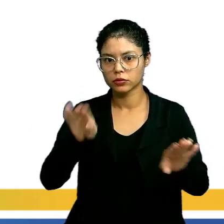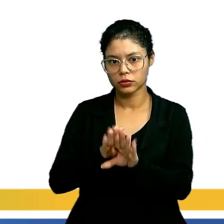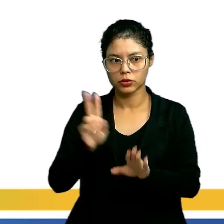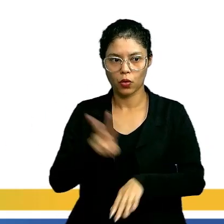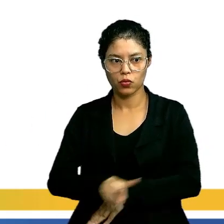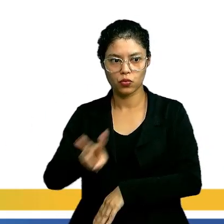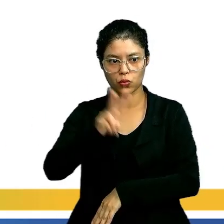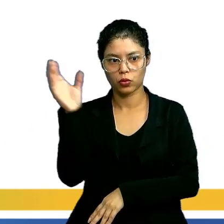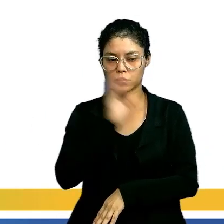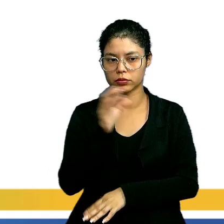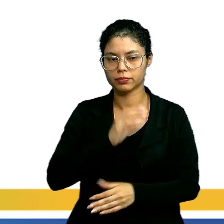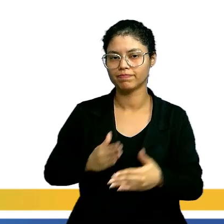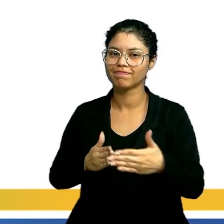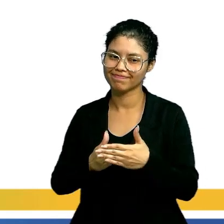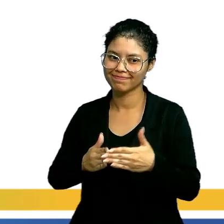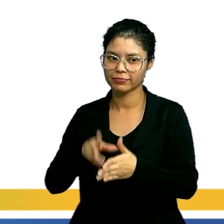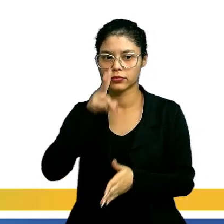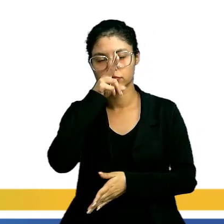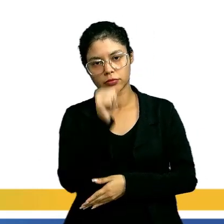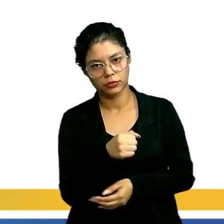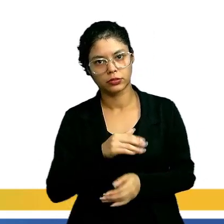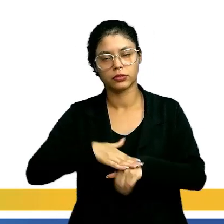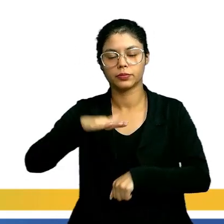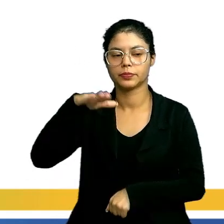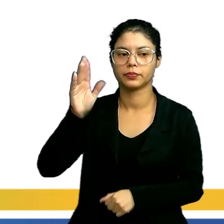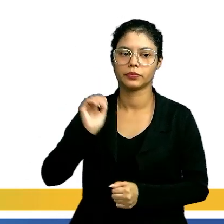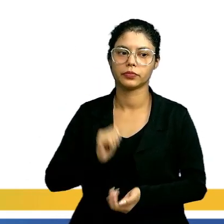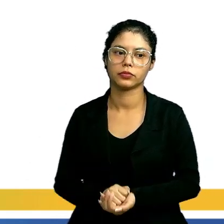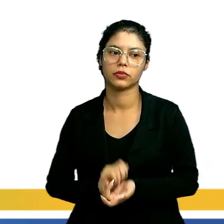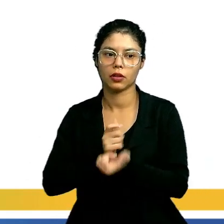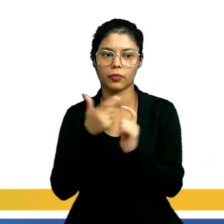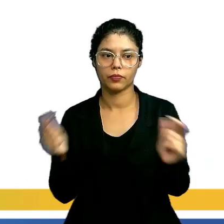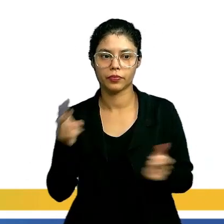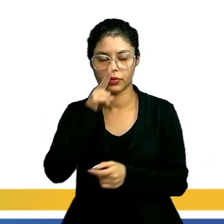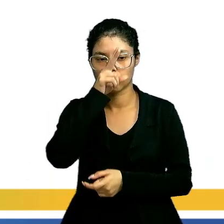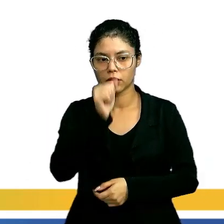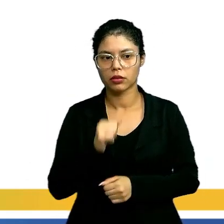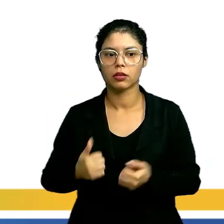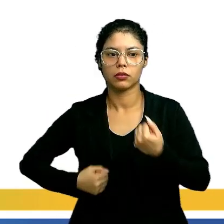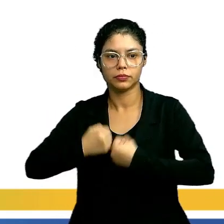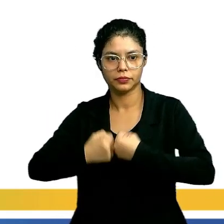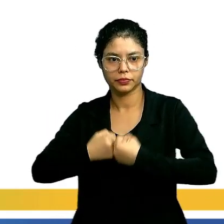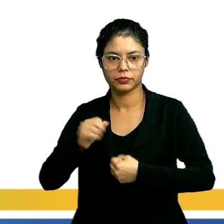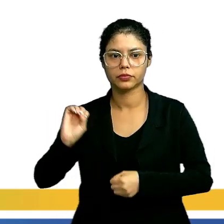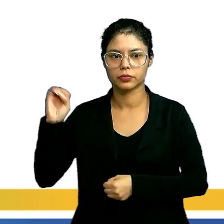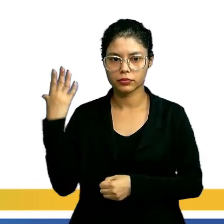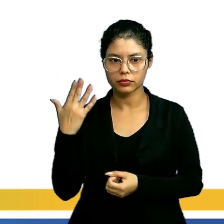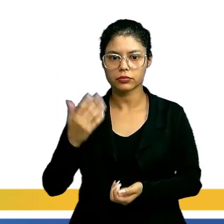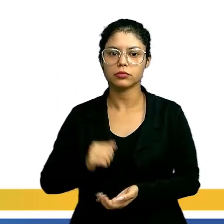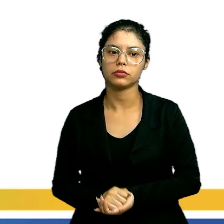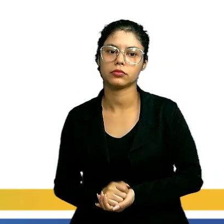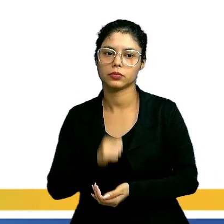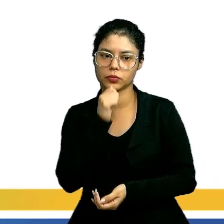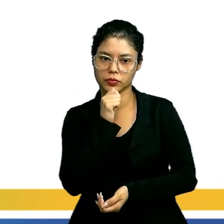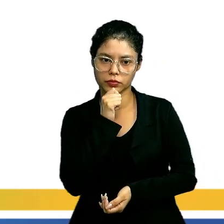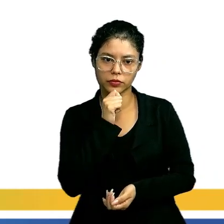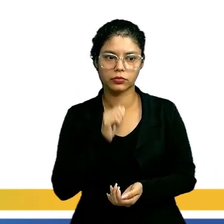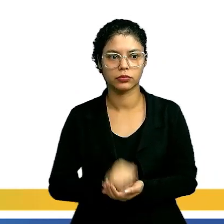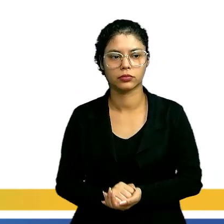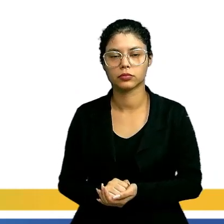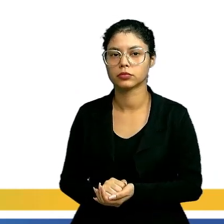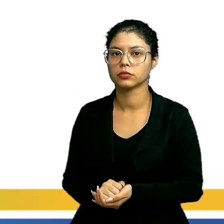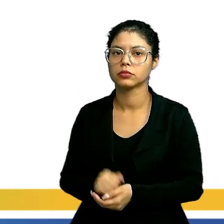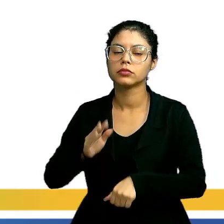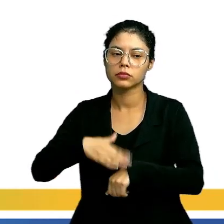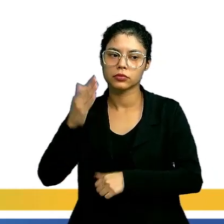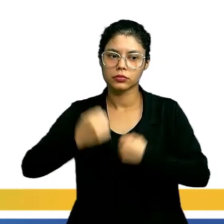valor da aceleração fica limitado pela força do atrito máximo. A maior força de atrito ela ocorre na situação de